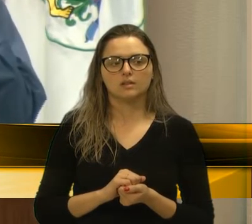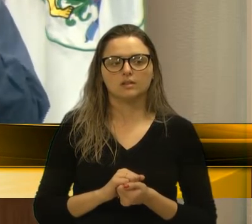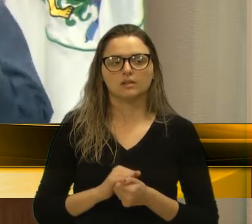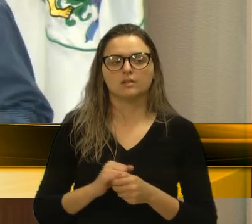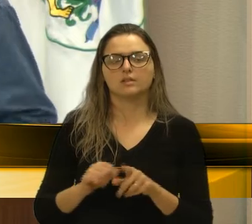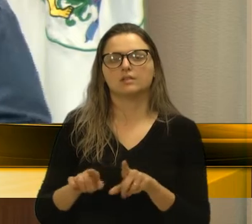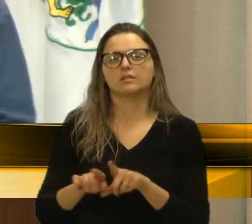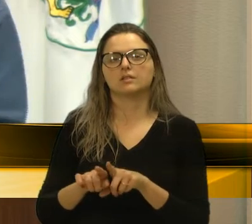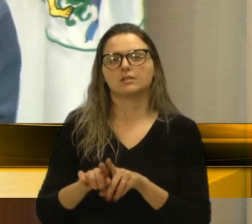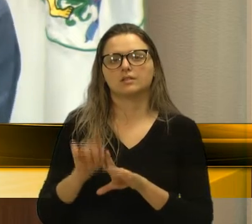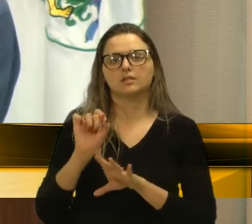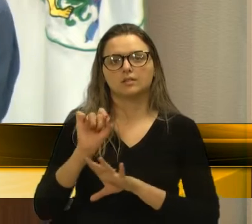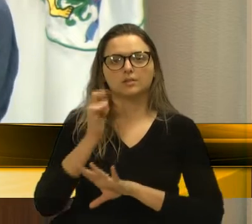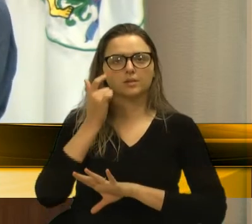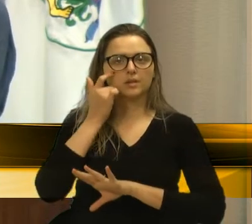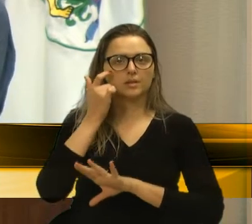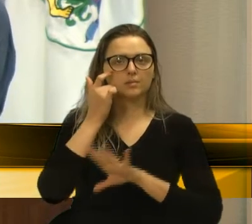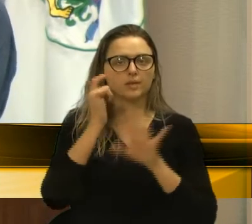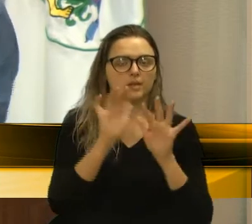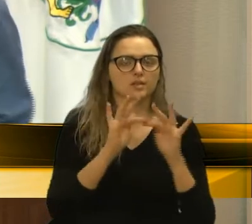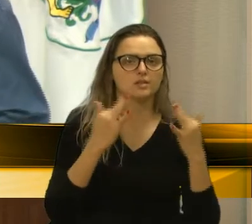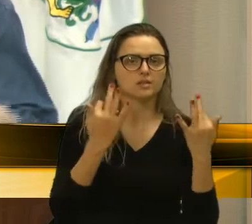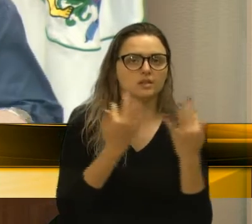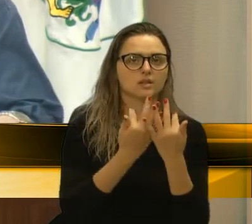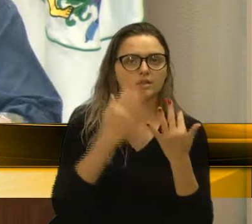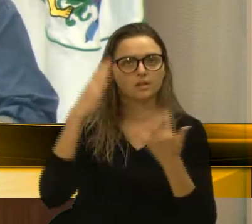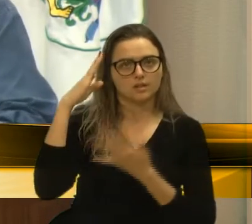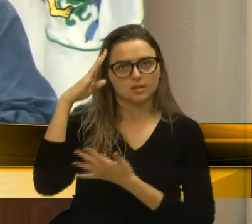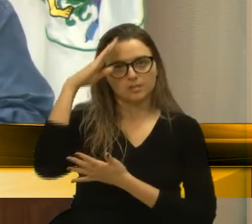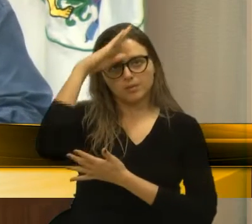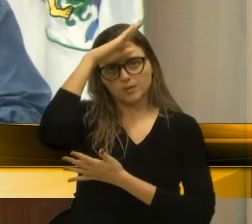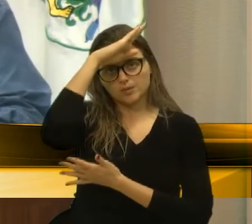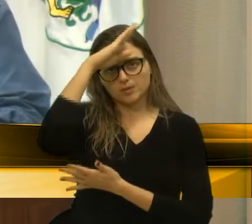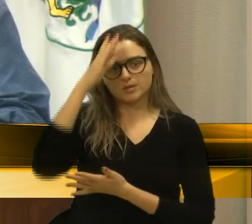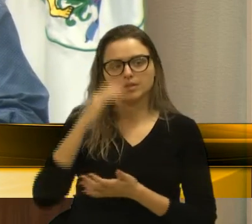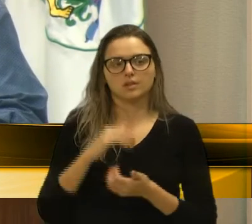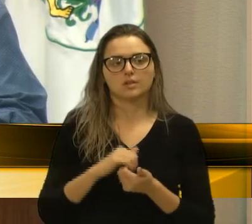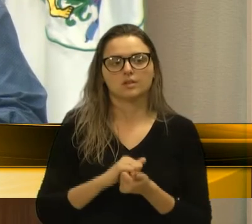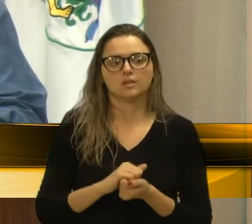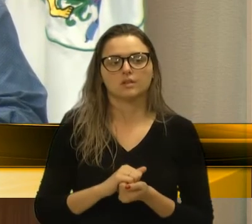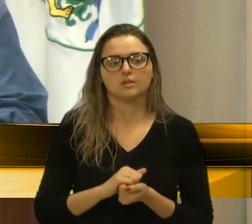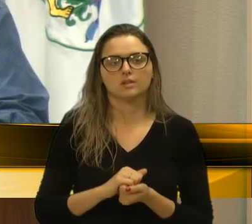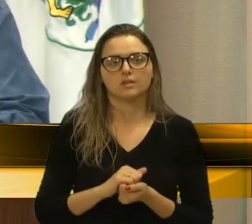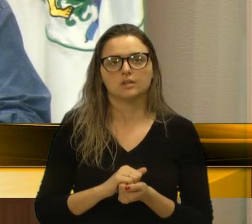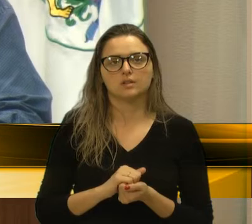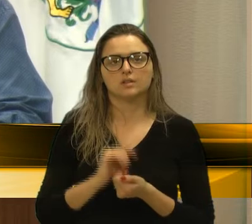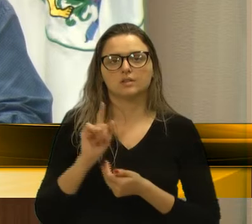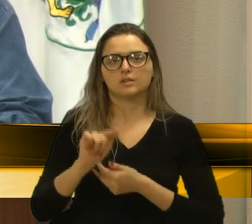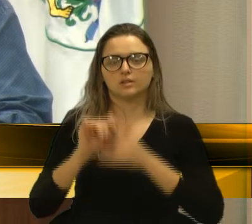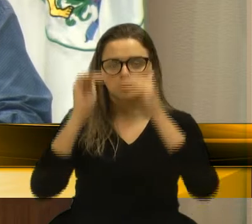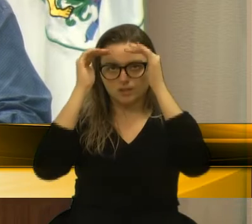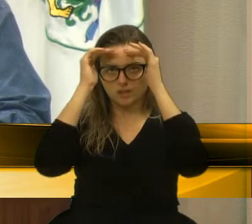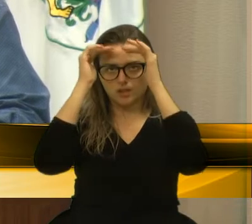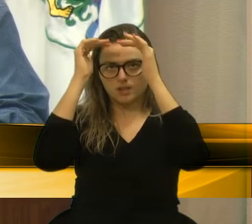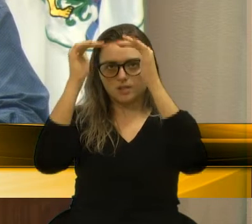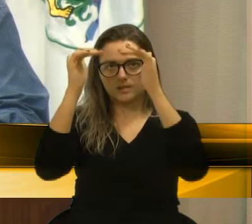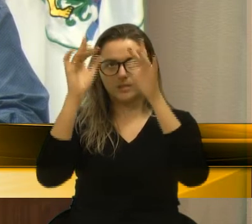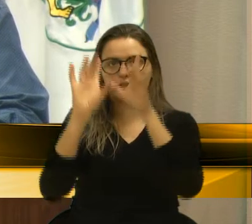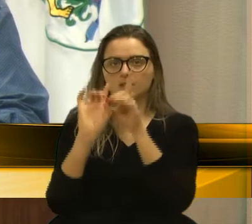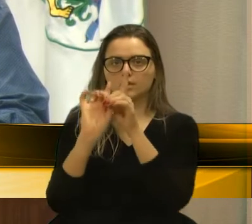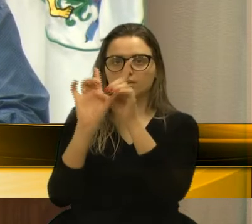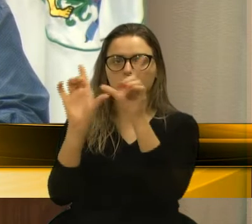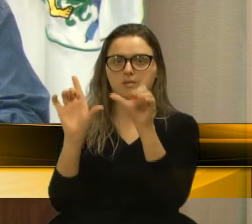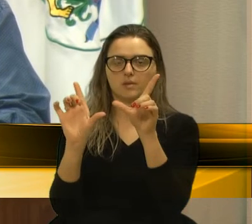pensa a família Bolsonaro do ponto de vista do respeito à democracia,